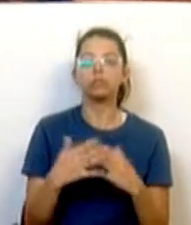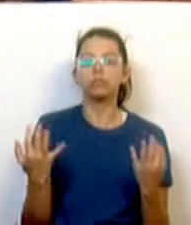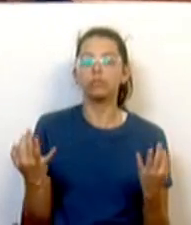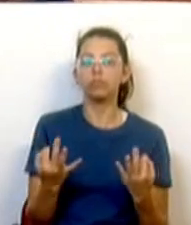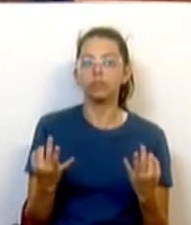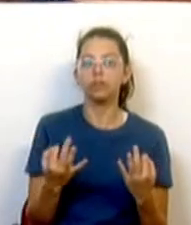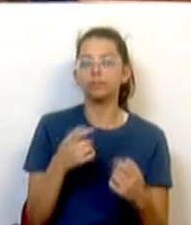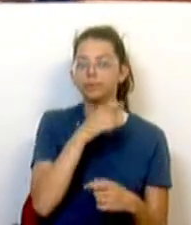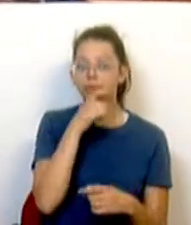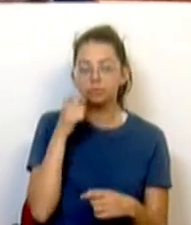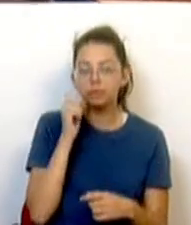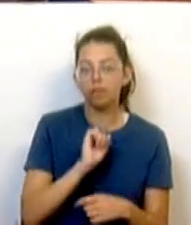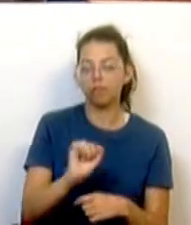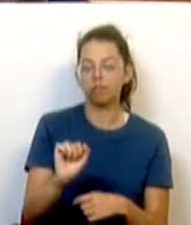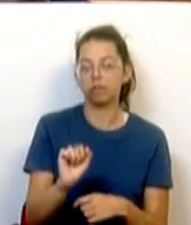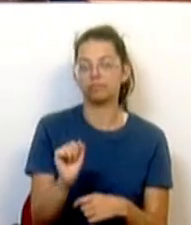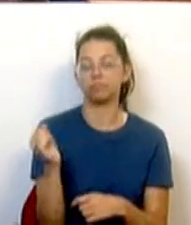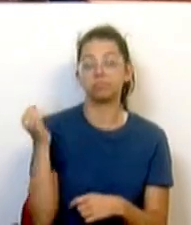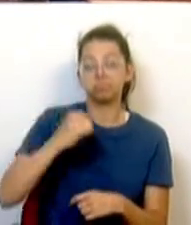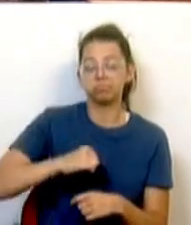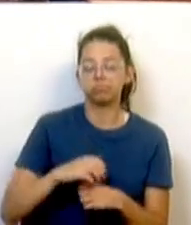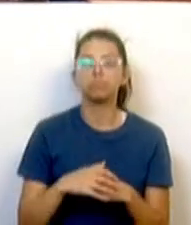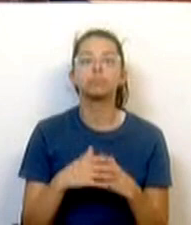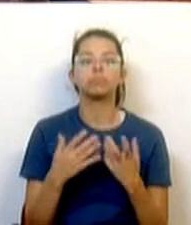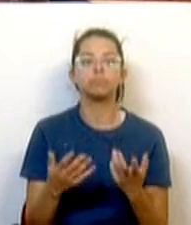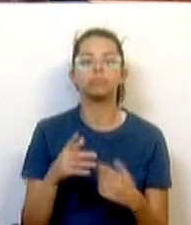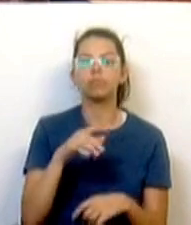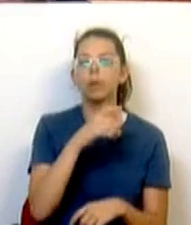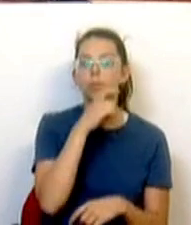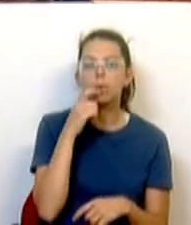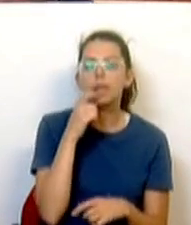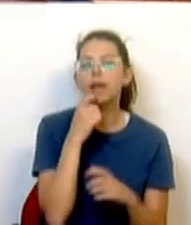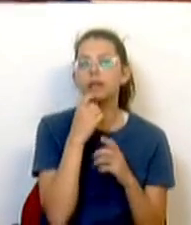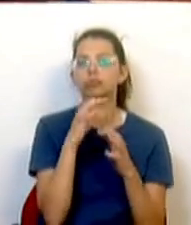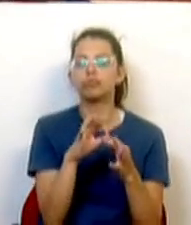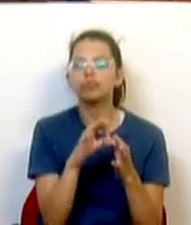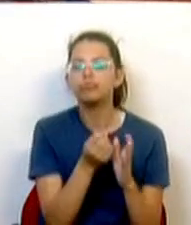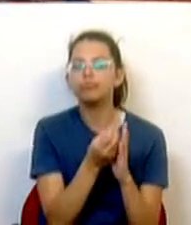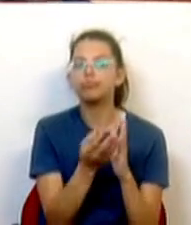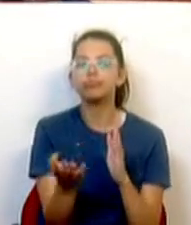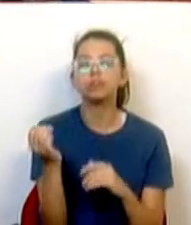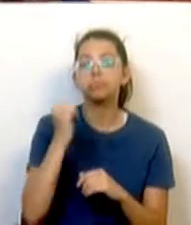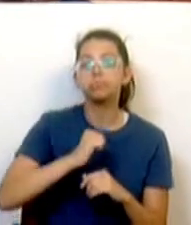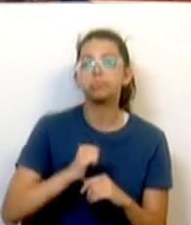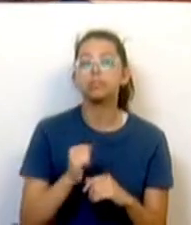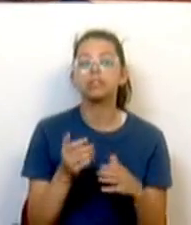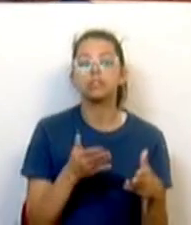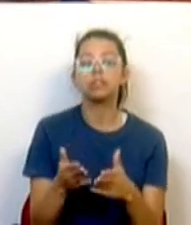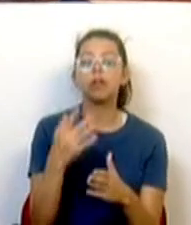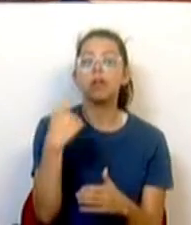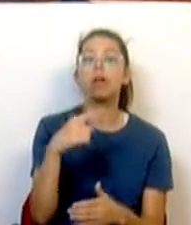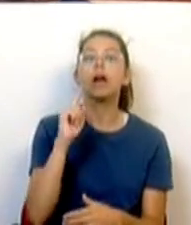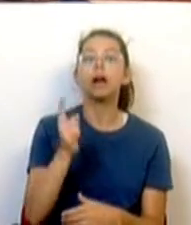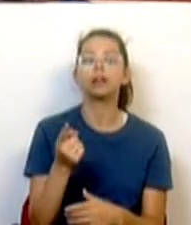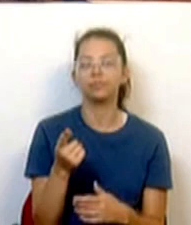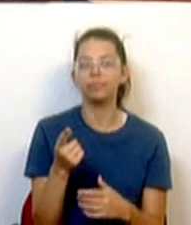seus compromissos, perante o claro incumprimento de todas as promessas que fizeram, a única estratégia que tem é encontrar um